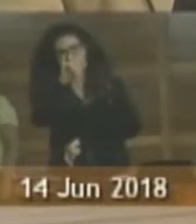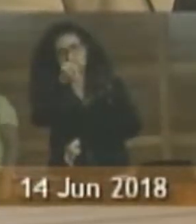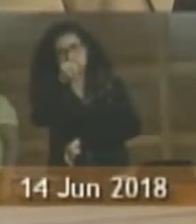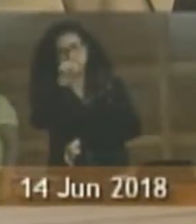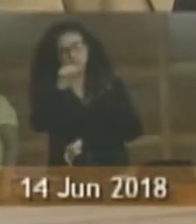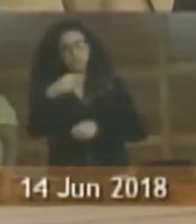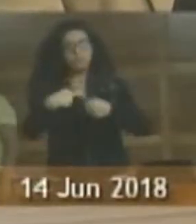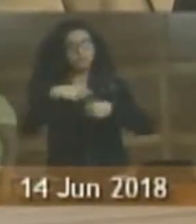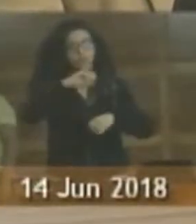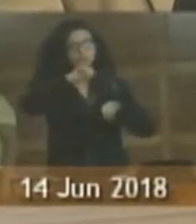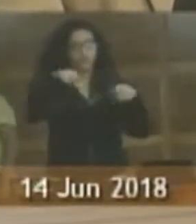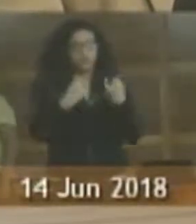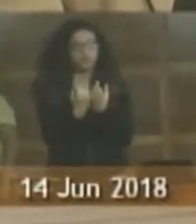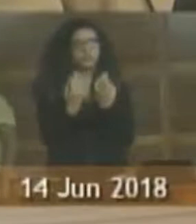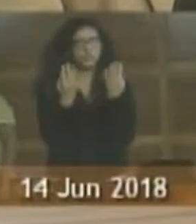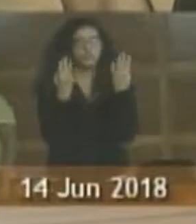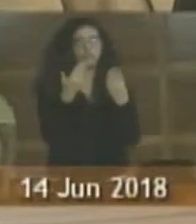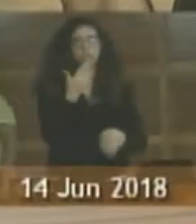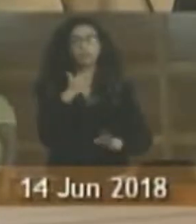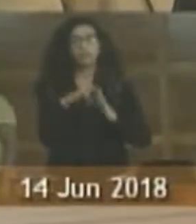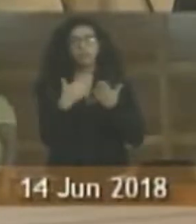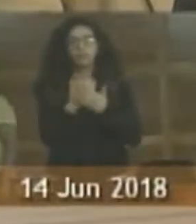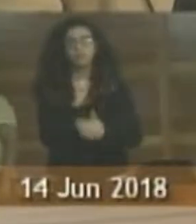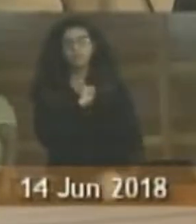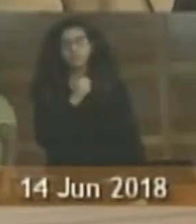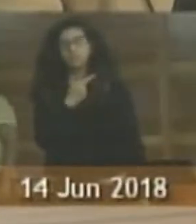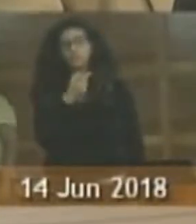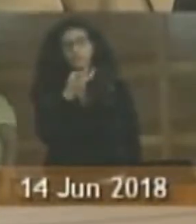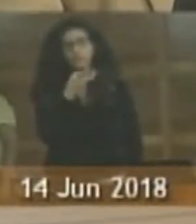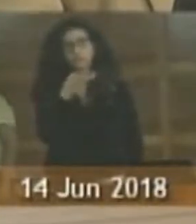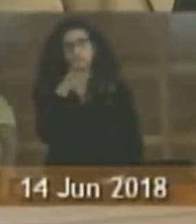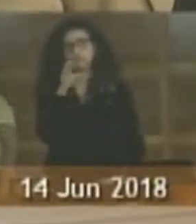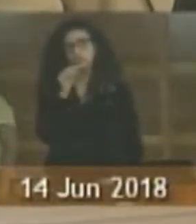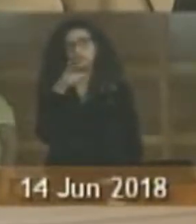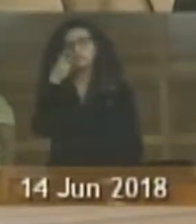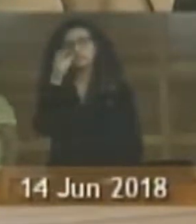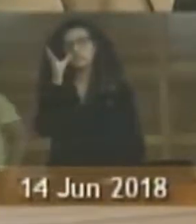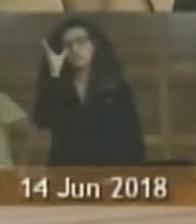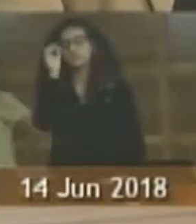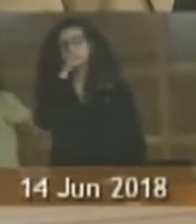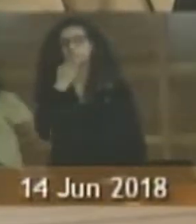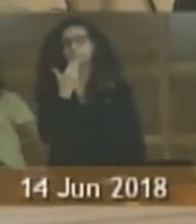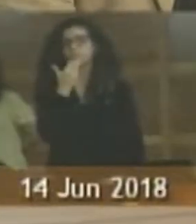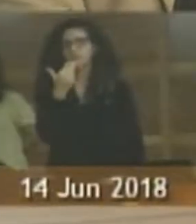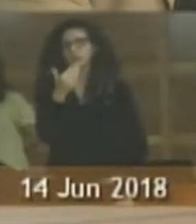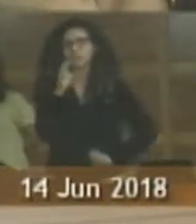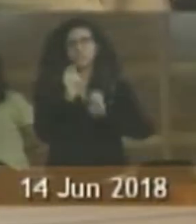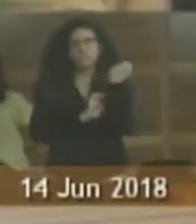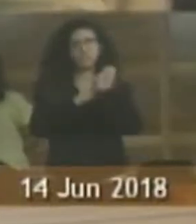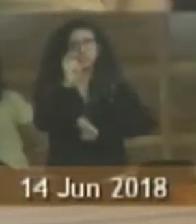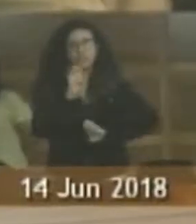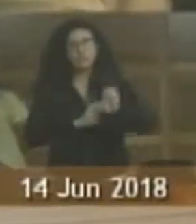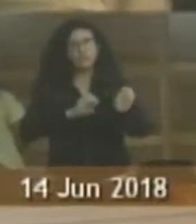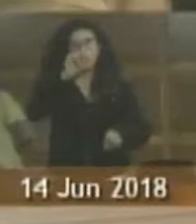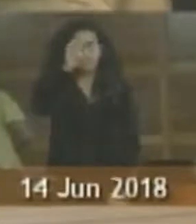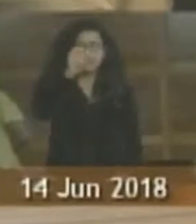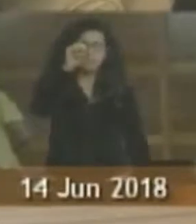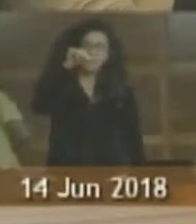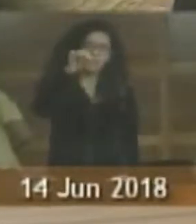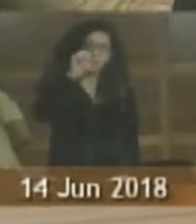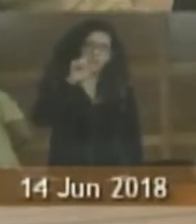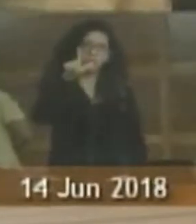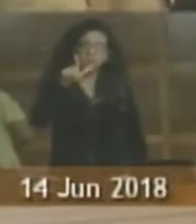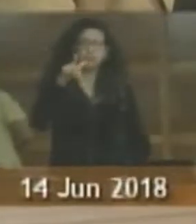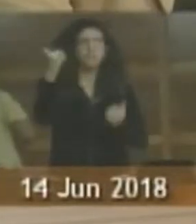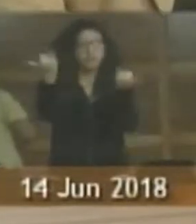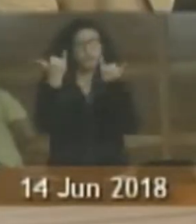Jacuacanga. Requerimento número 230 de 2018, Tite Brasil, solicitando à empresa de energia elétrica, Enel,